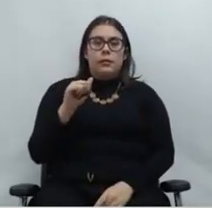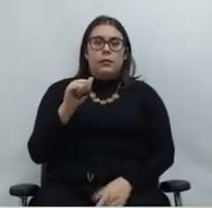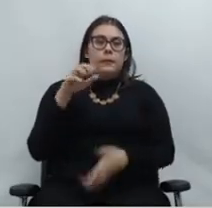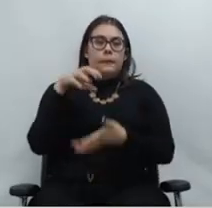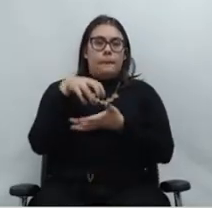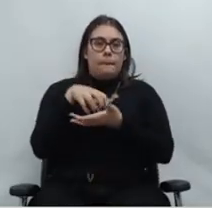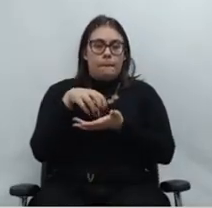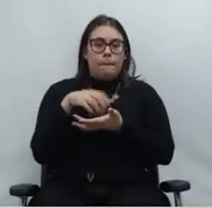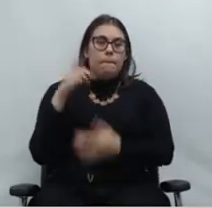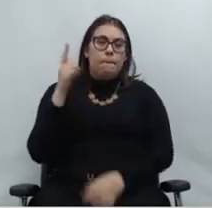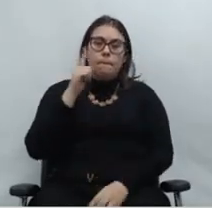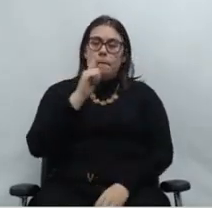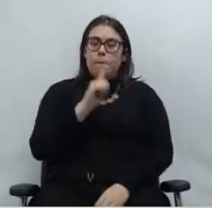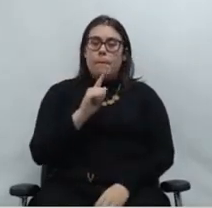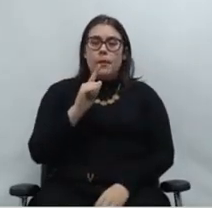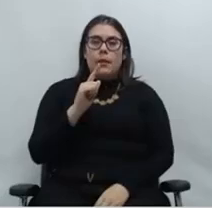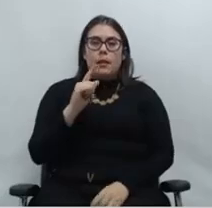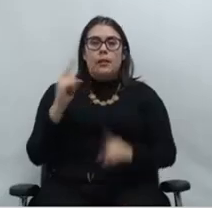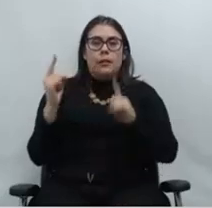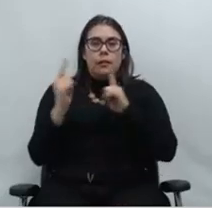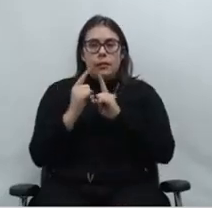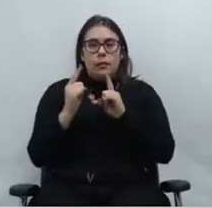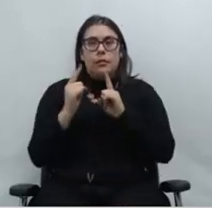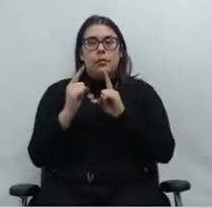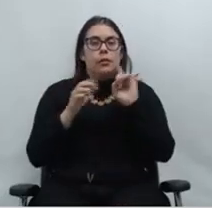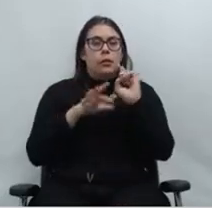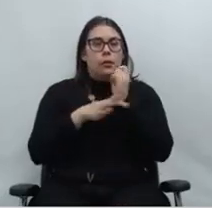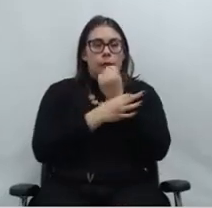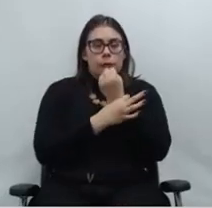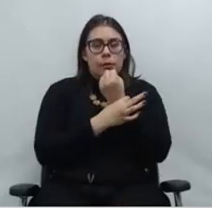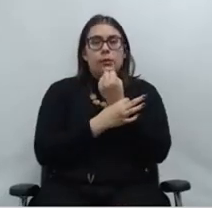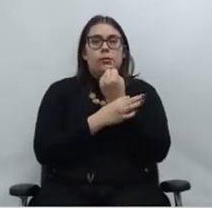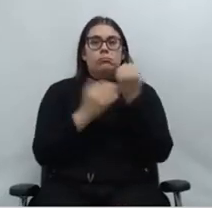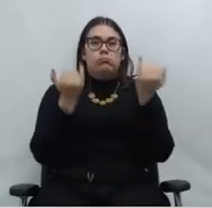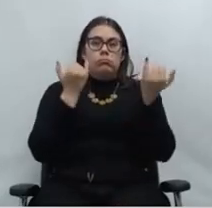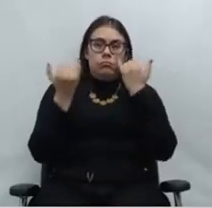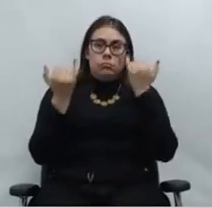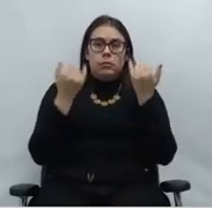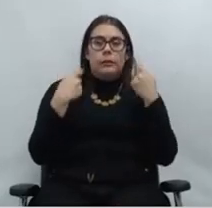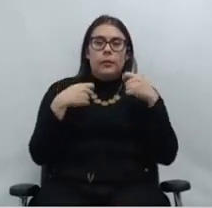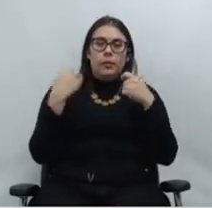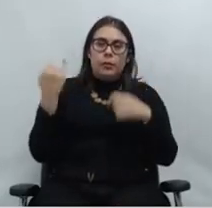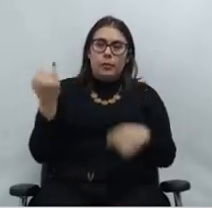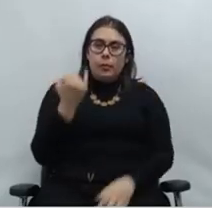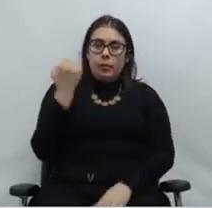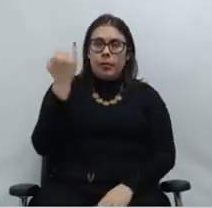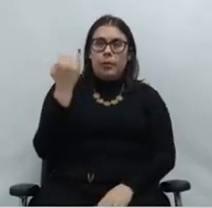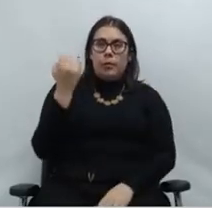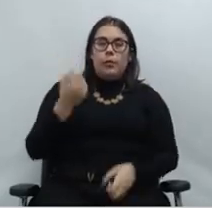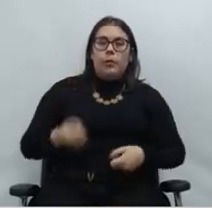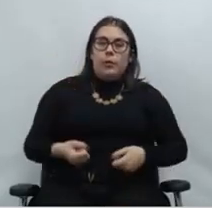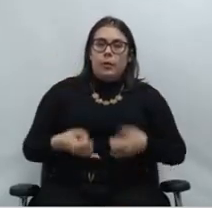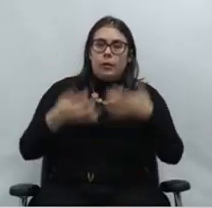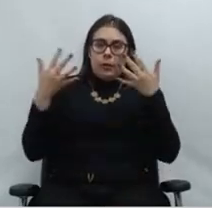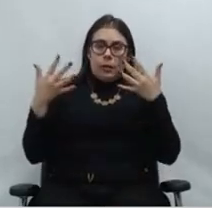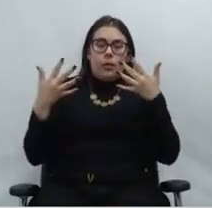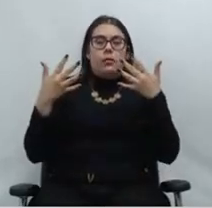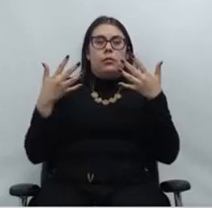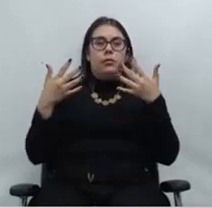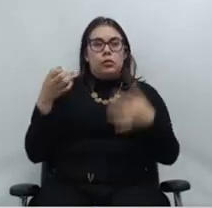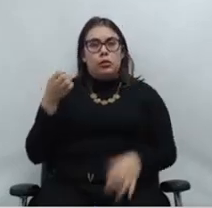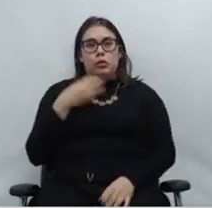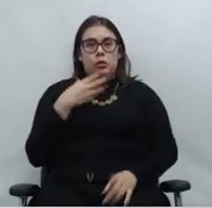fundamental para garantir a continuidade dos serviços, segurança dos dados e eficiência operacional. É essencial compreender essas diferenças de gastos com as redes tradicionais e as